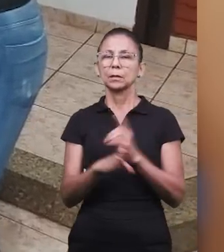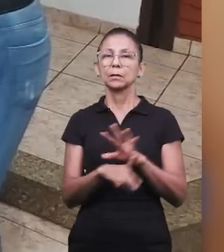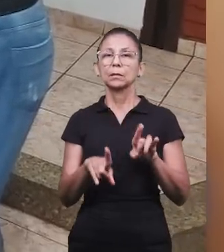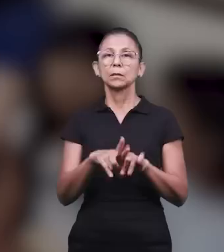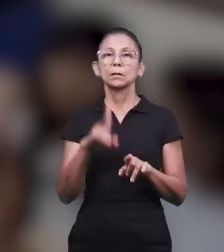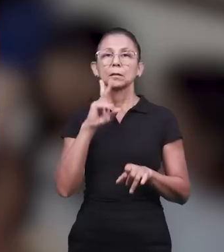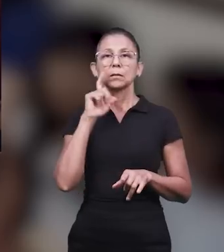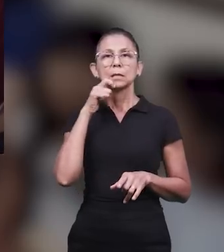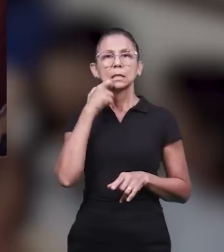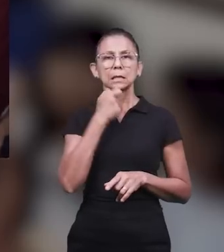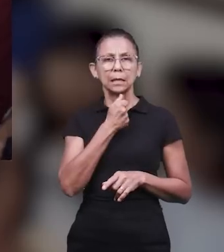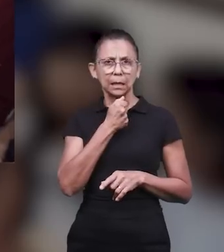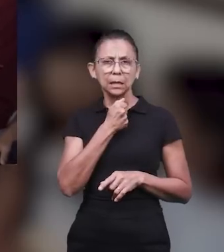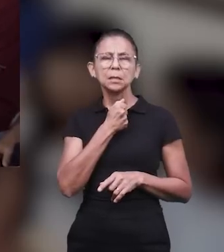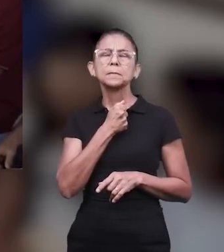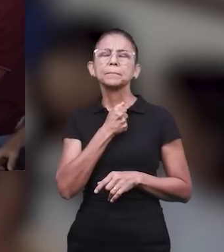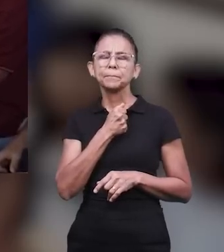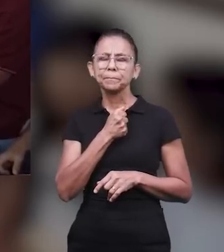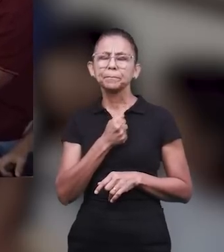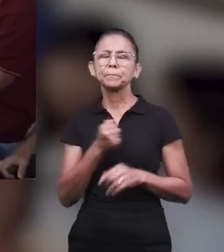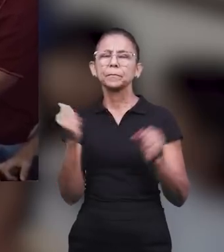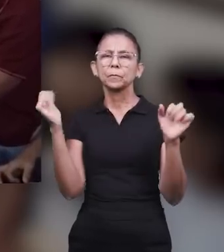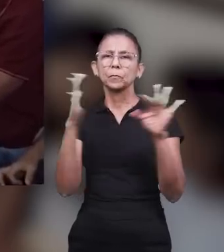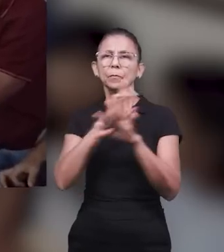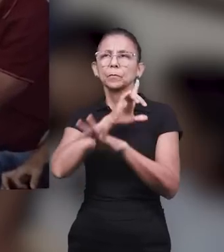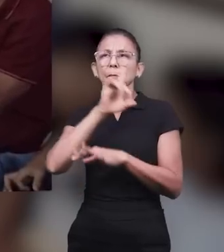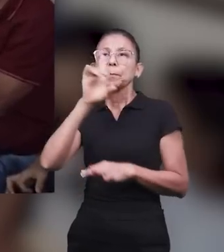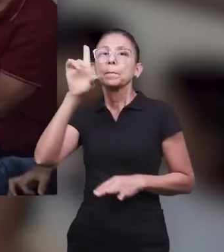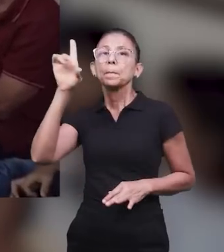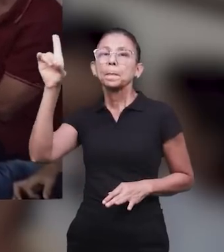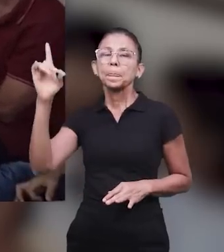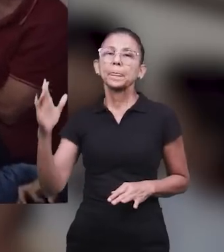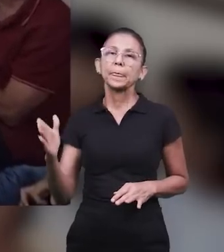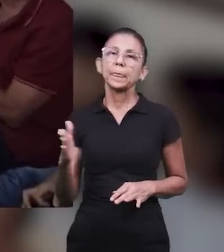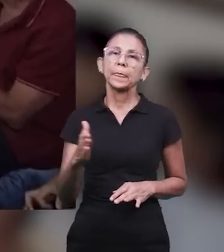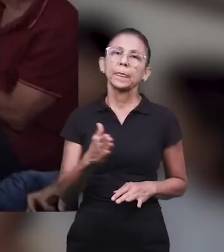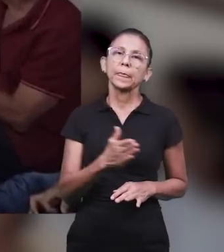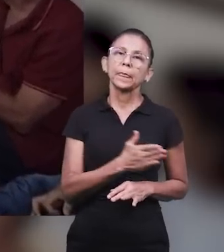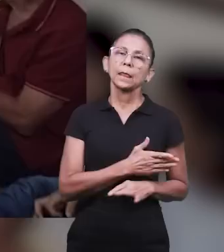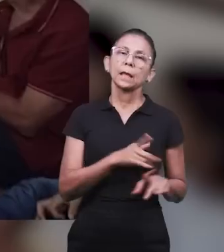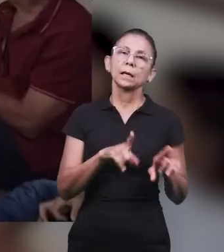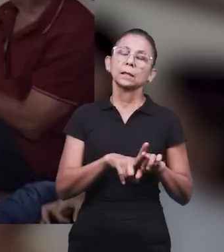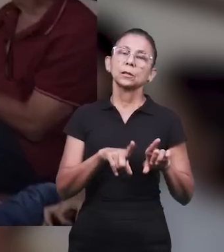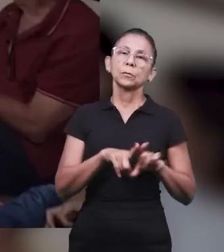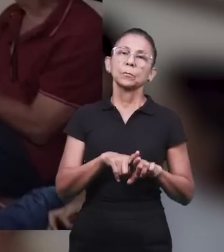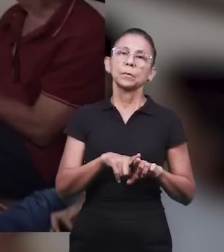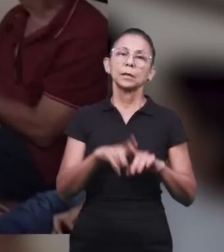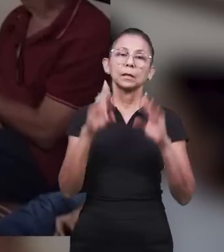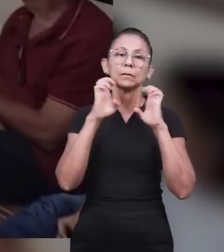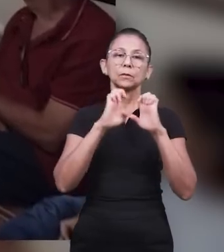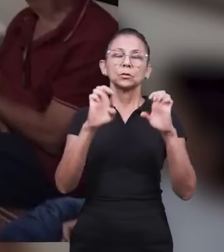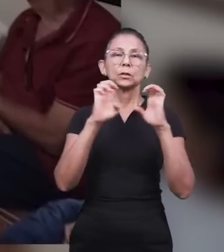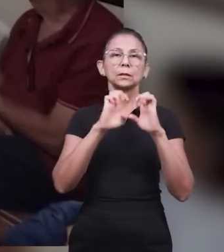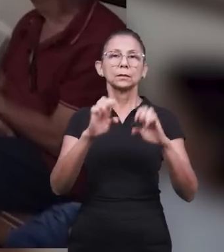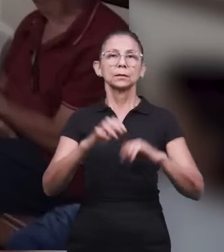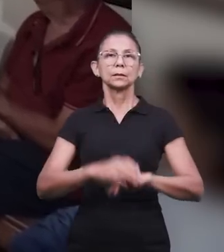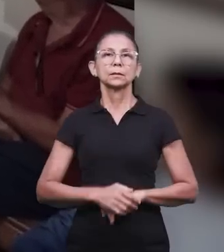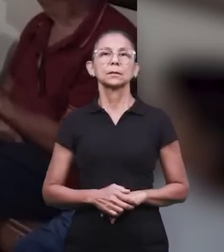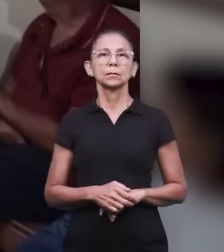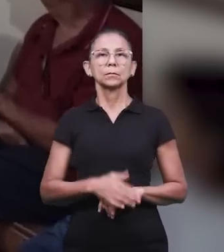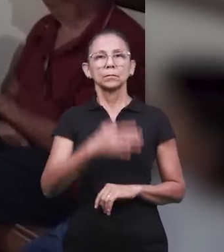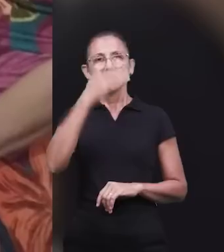glorificação ao Senhor. Tivemos também uma visita evangelística realizada pelas igrejas de Bananal e Vista Alegre, com a presença de